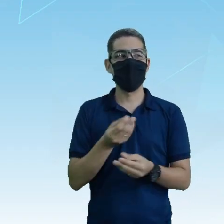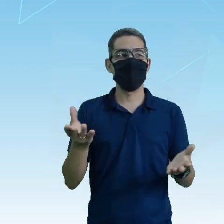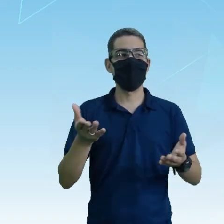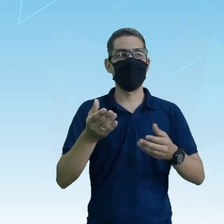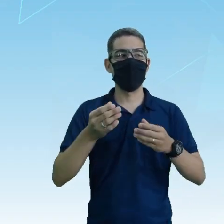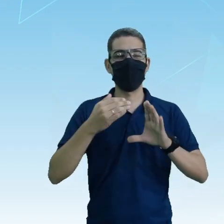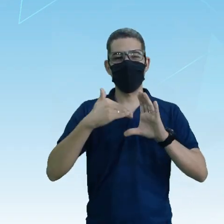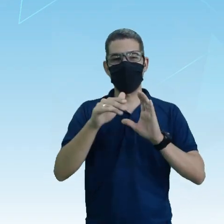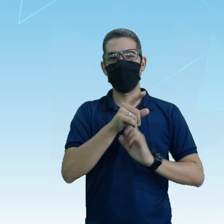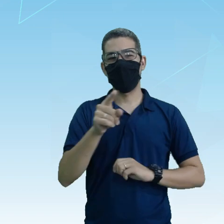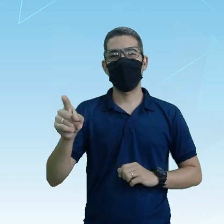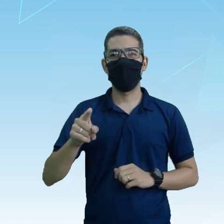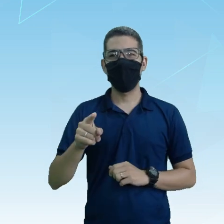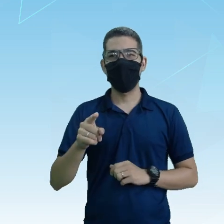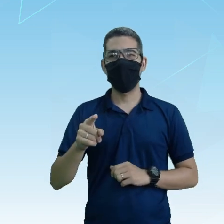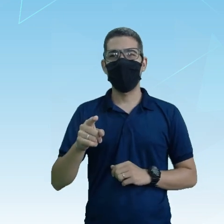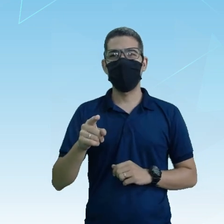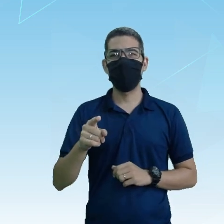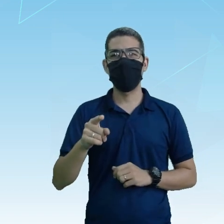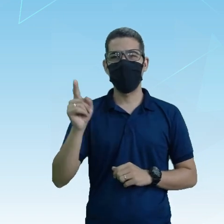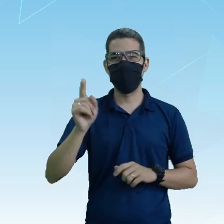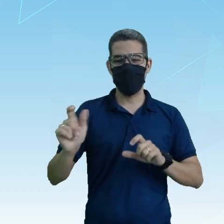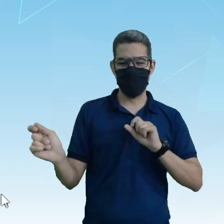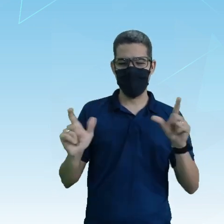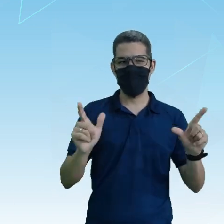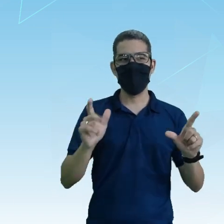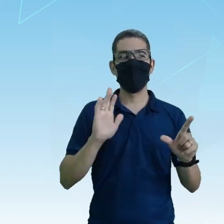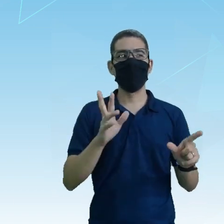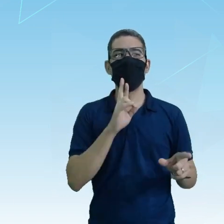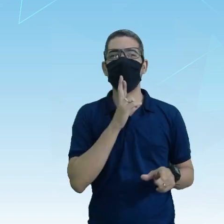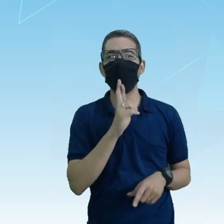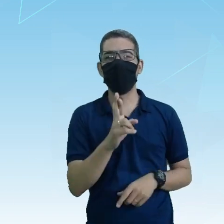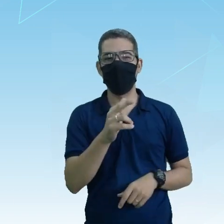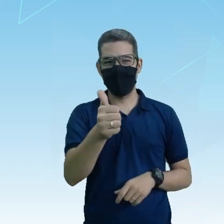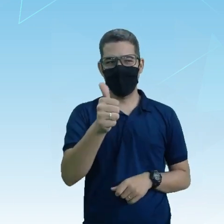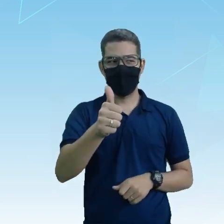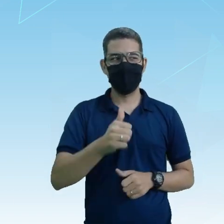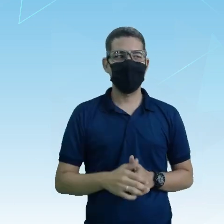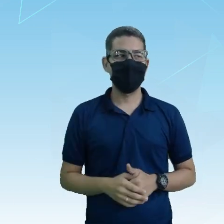rapidão. Não olhe os slides, que eu já resolvi uma parte